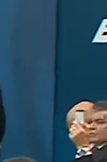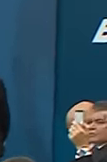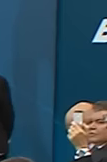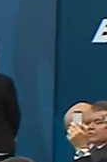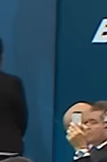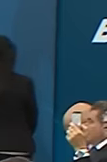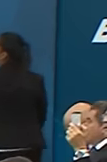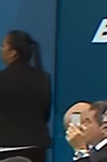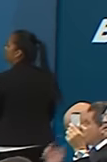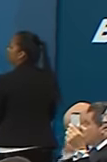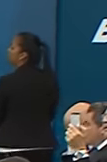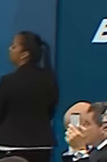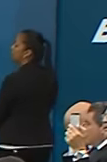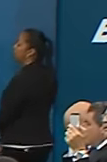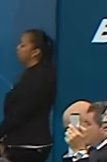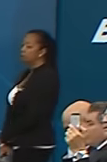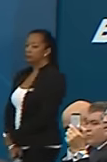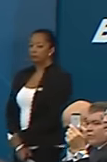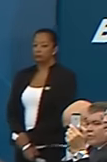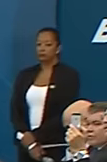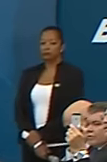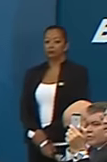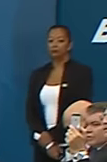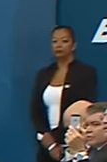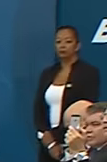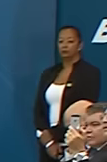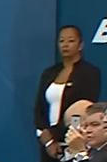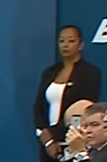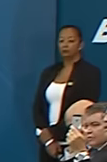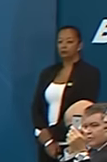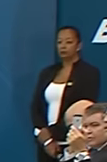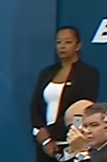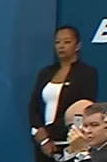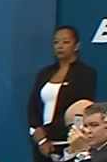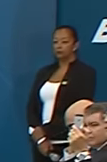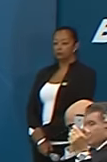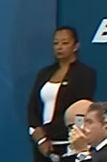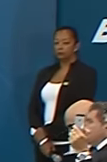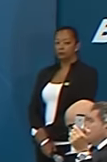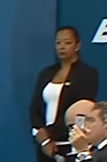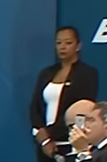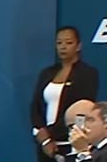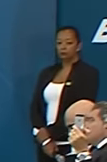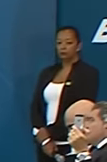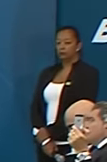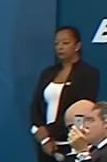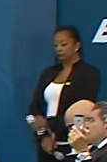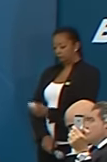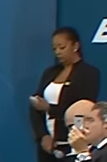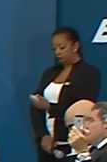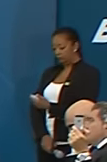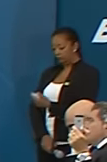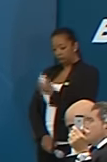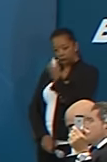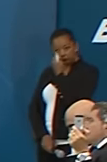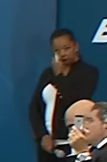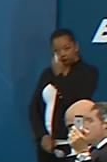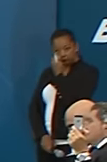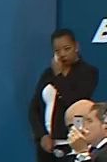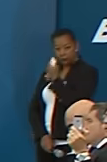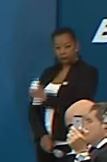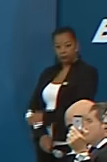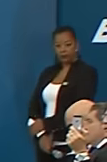Só uma lâmina apenas. Como político sempre que vai precisar de